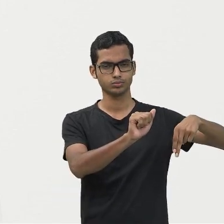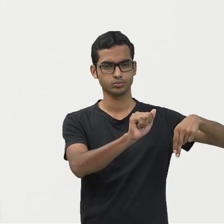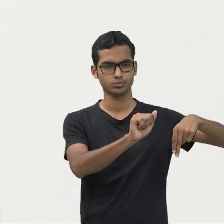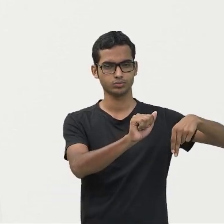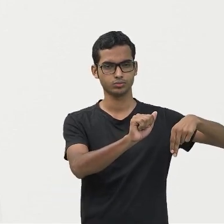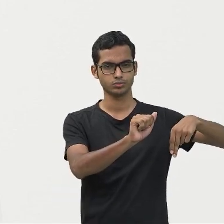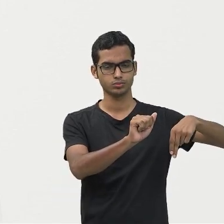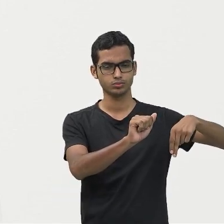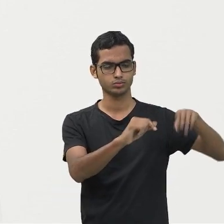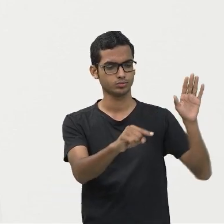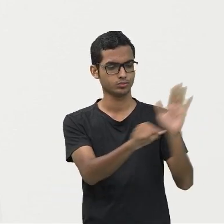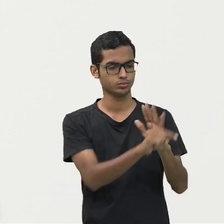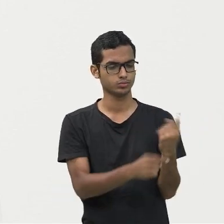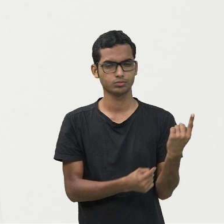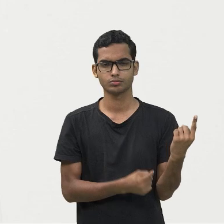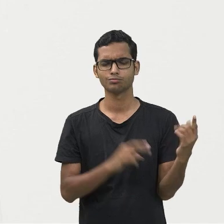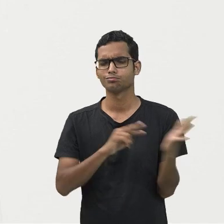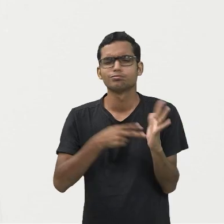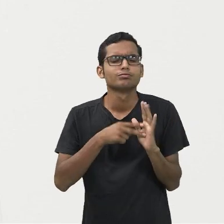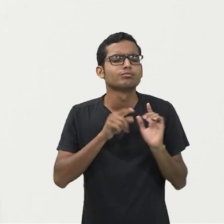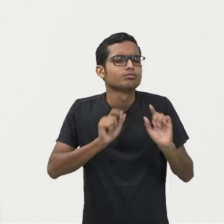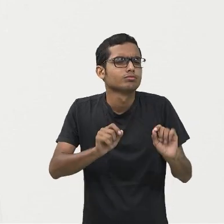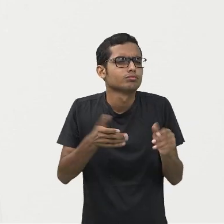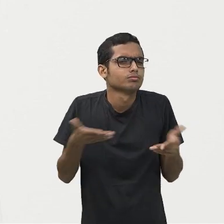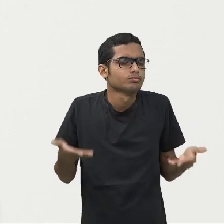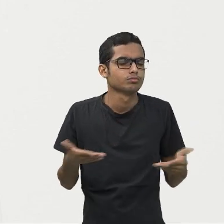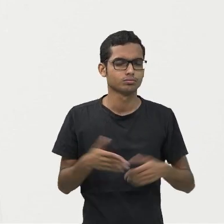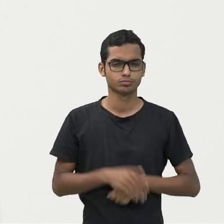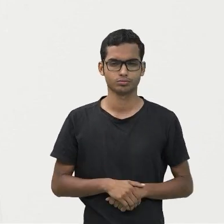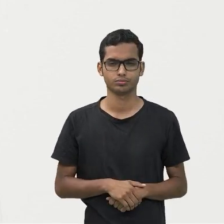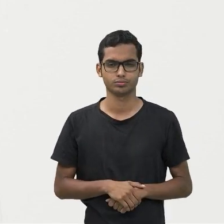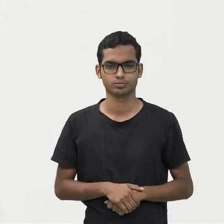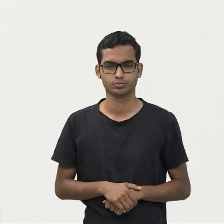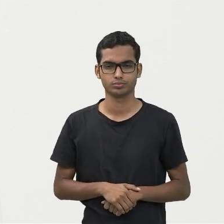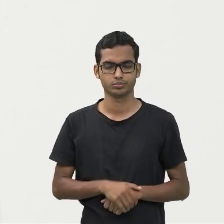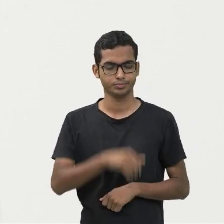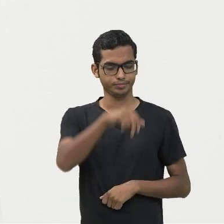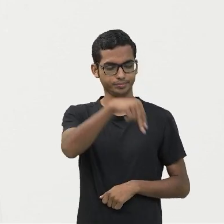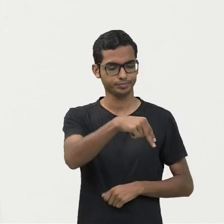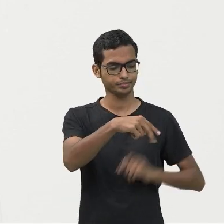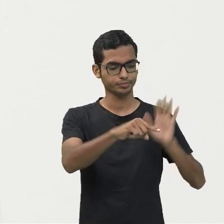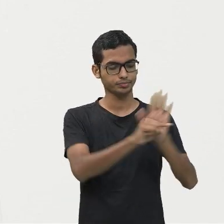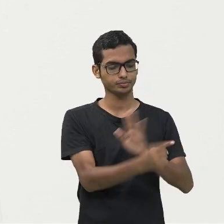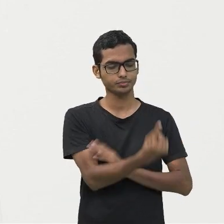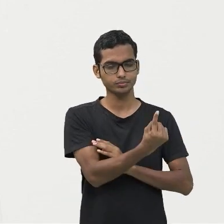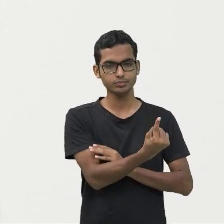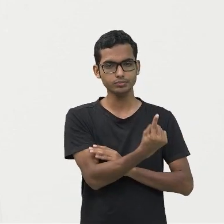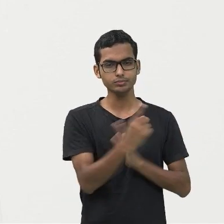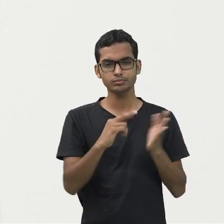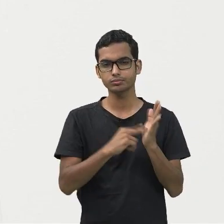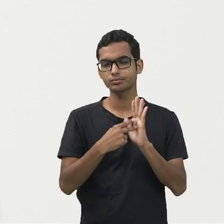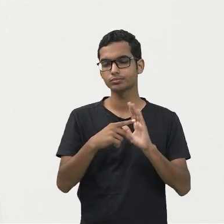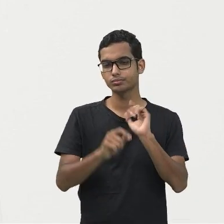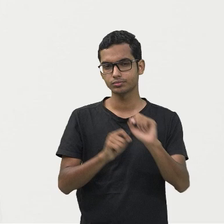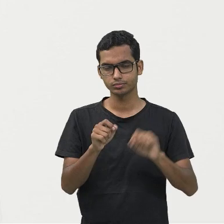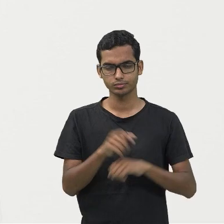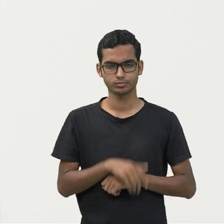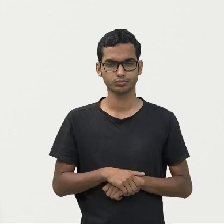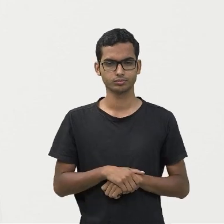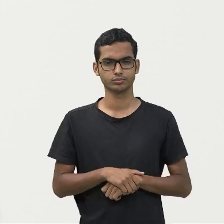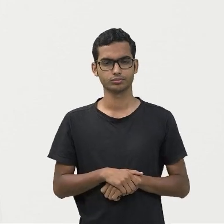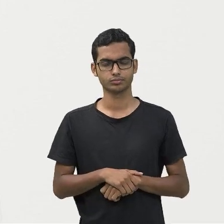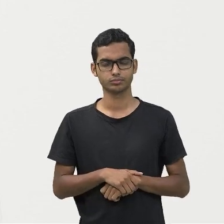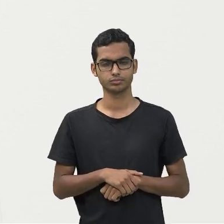índice N-1. Significa o quê? N-1, ó, significa que é um